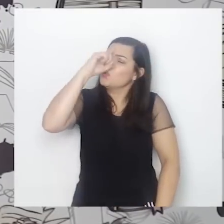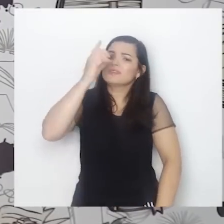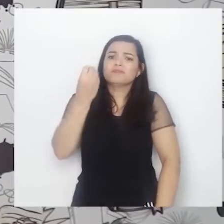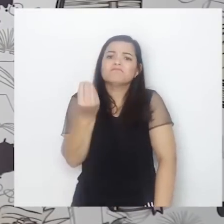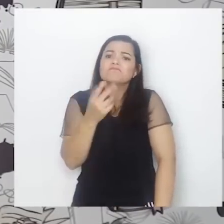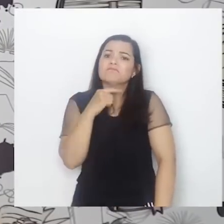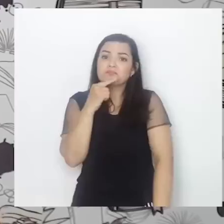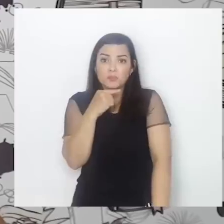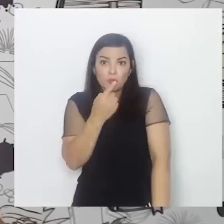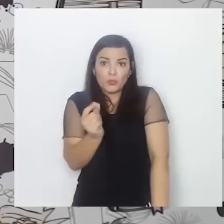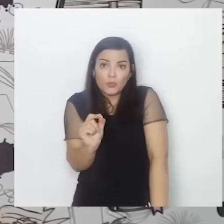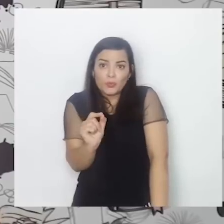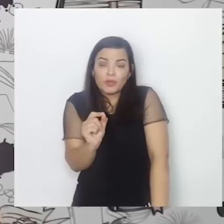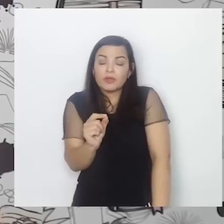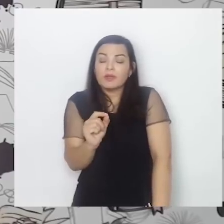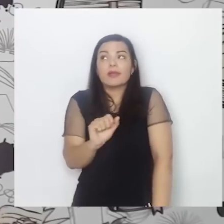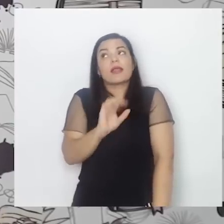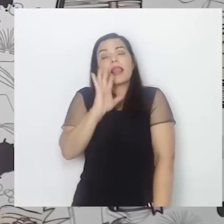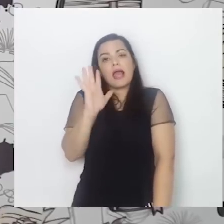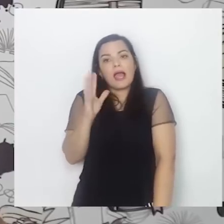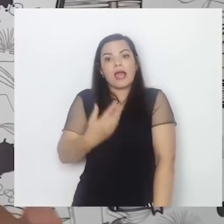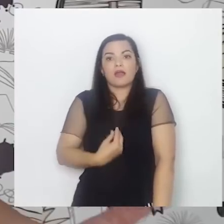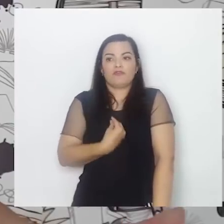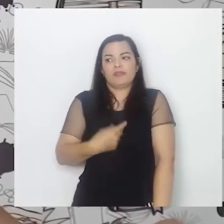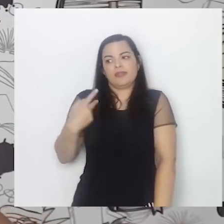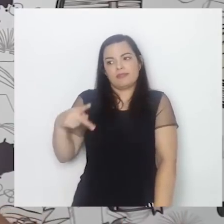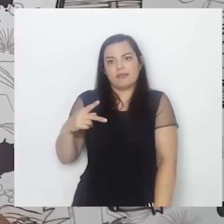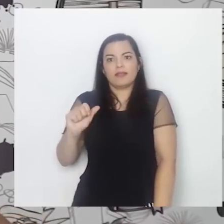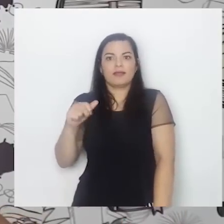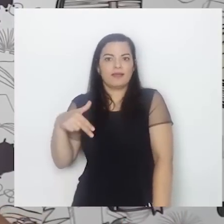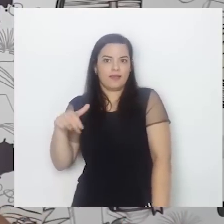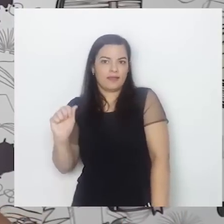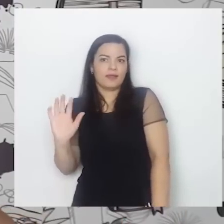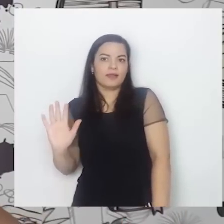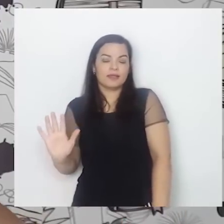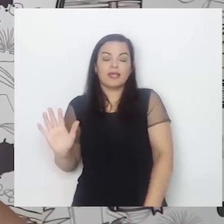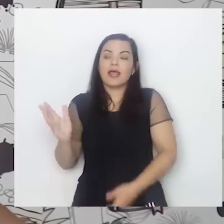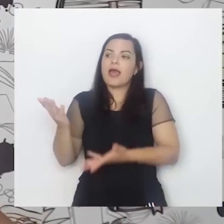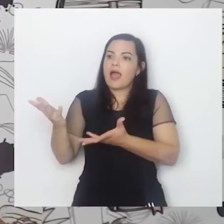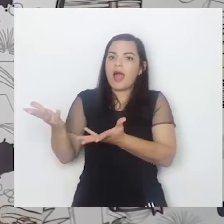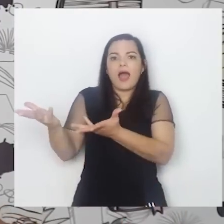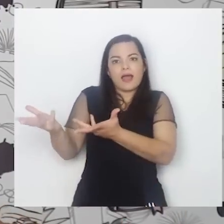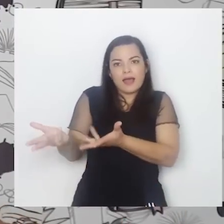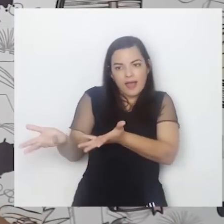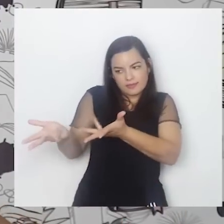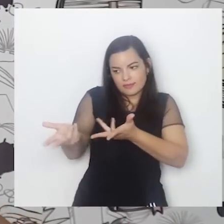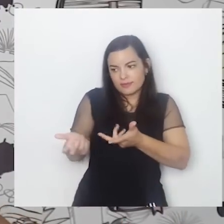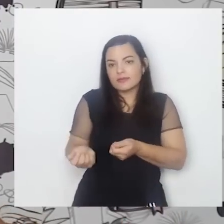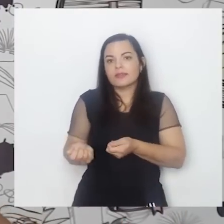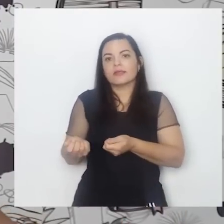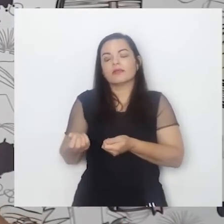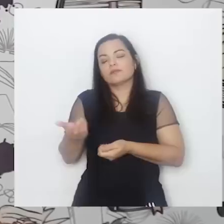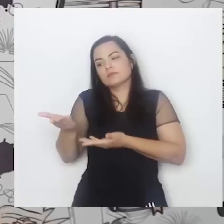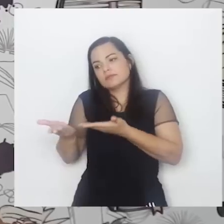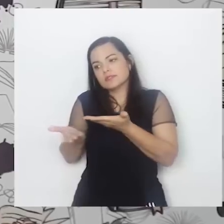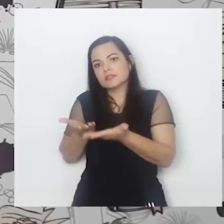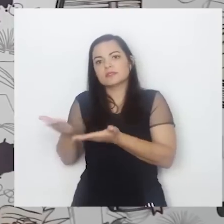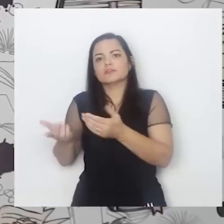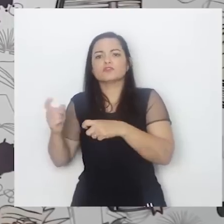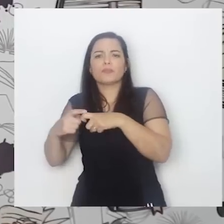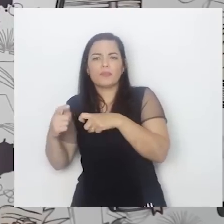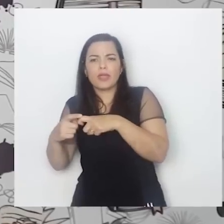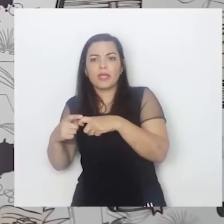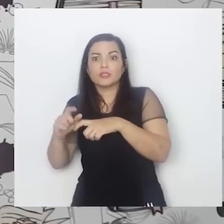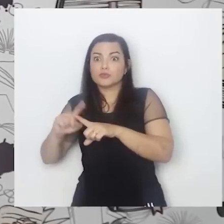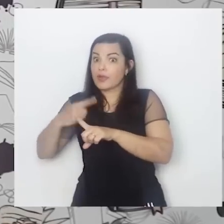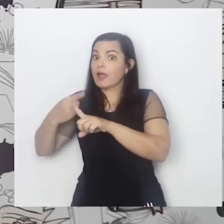aqui. É claro que no caso da Ana, ela fez muito mais do que atender as pessoas com serviços médicos, né? Mas